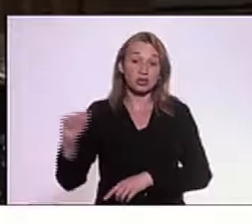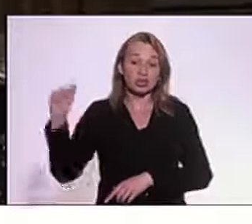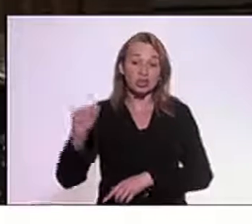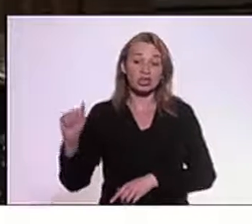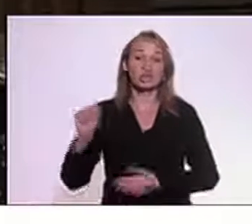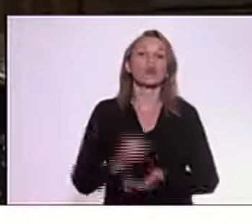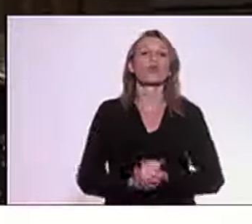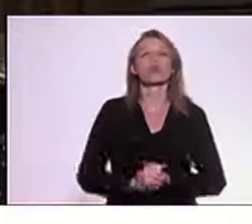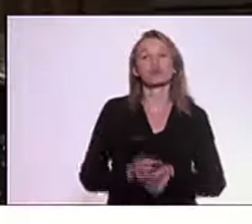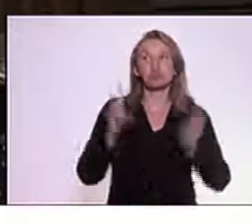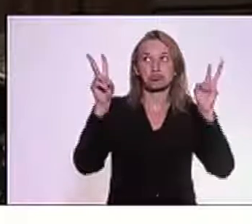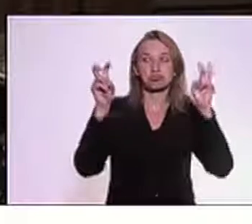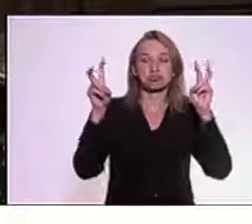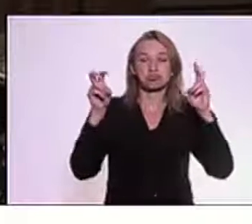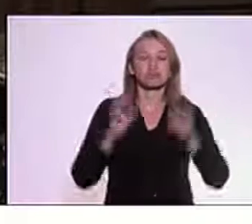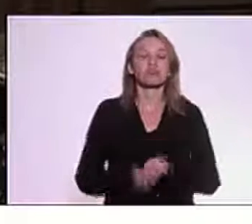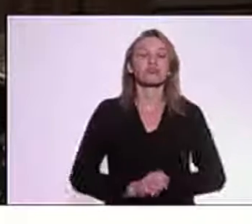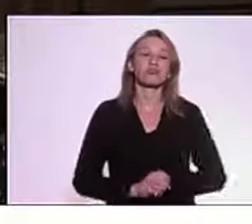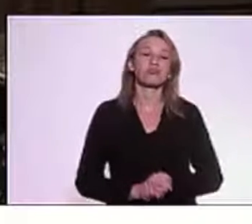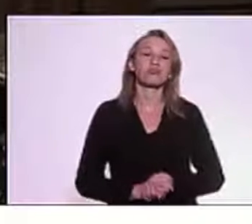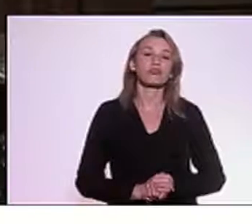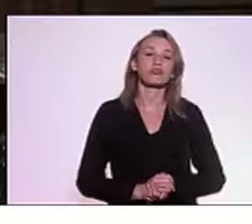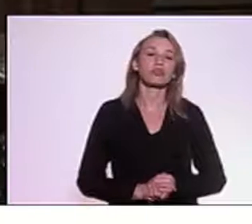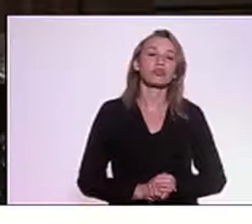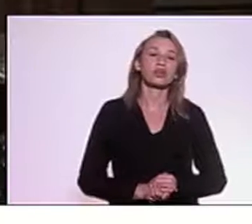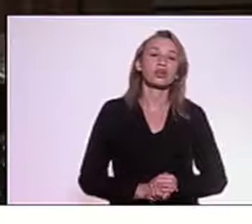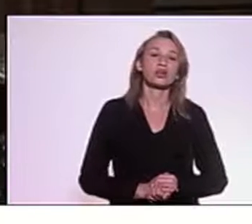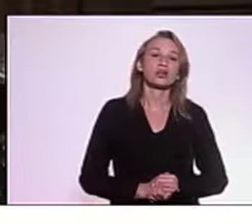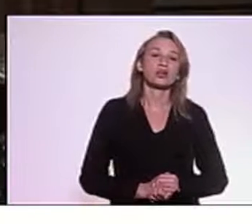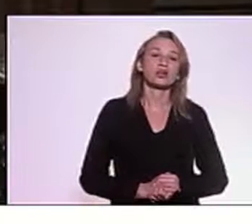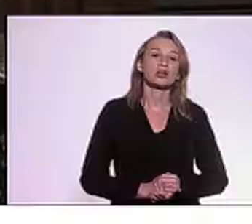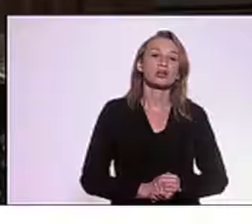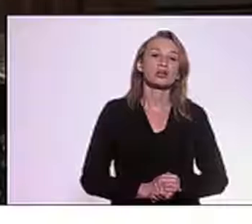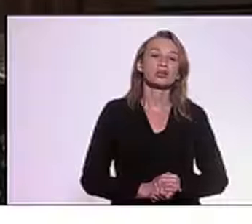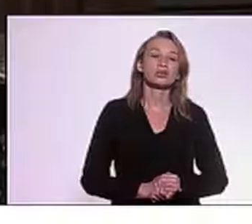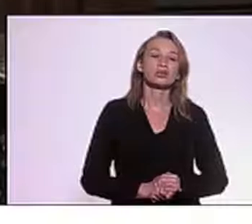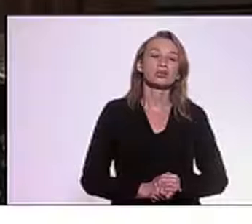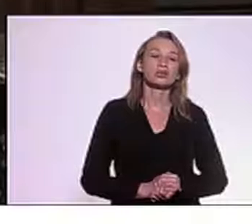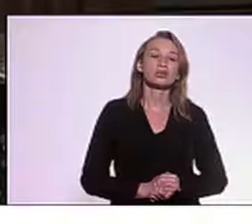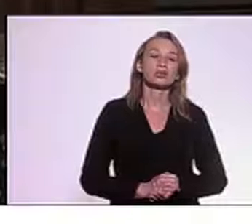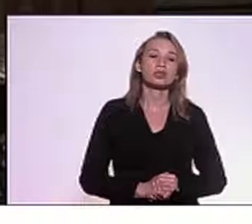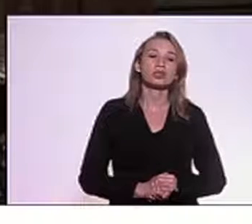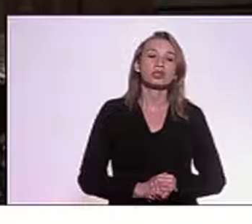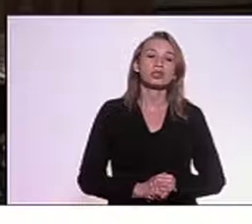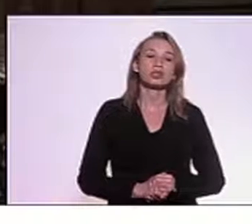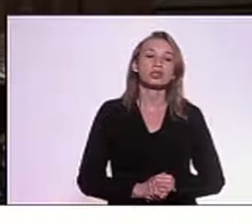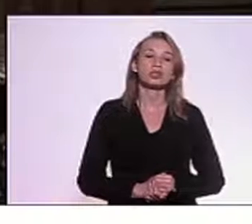é a questão relativa ao